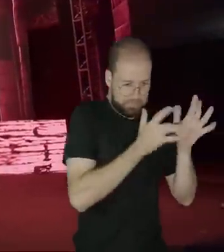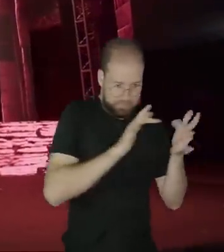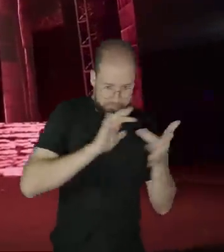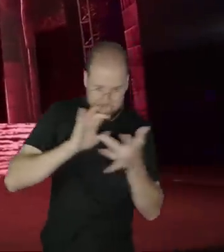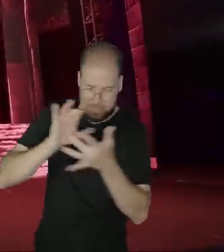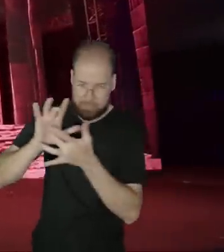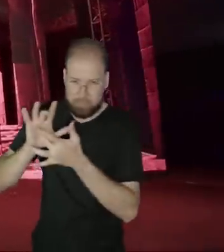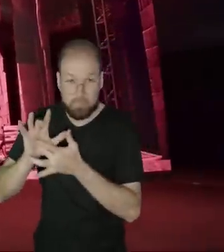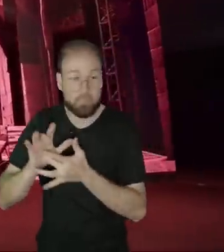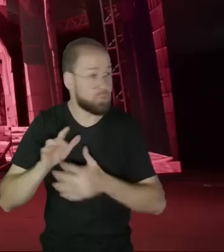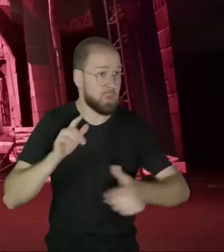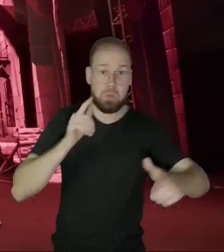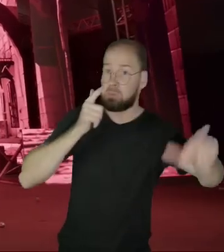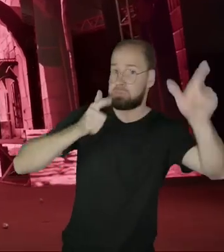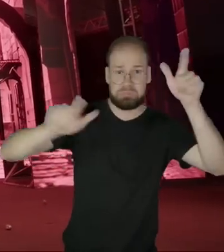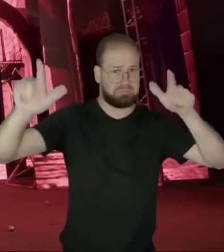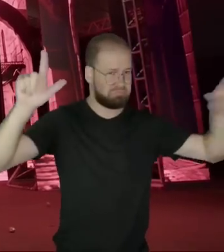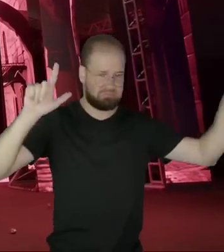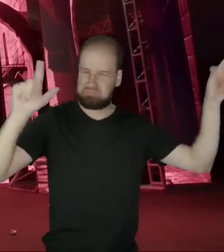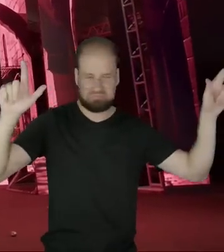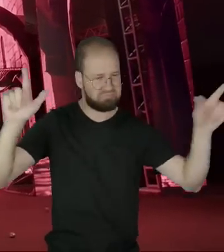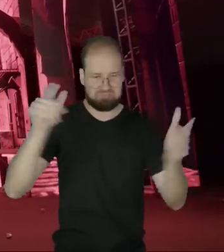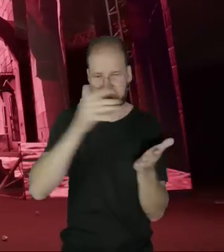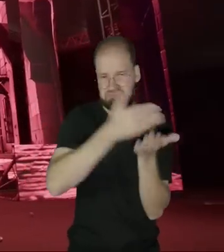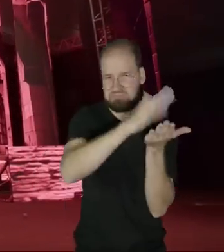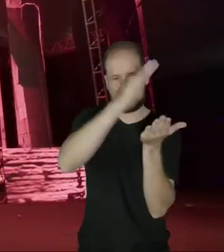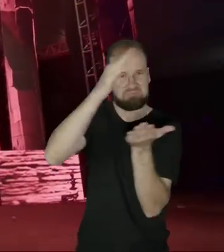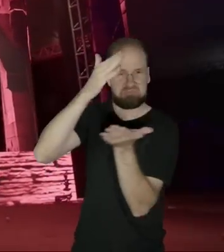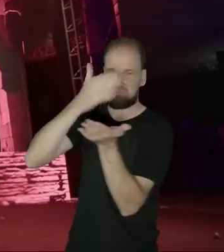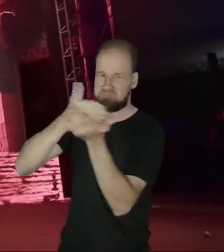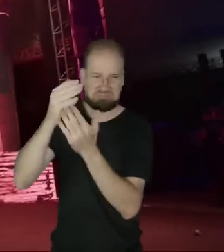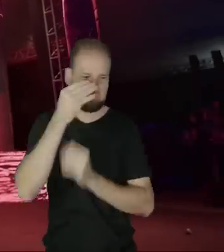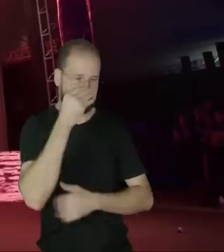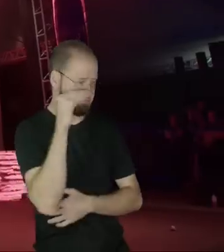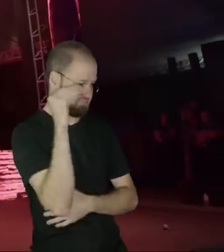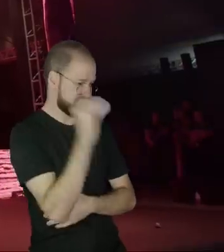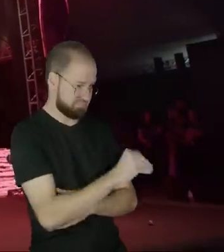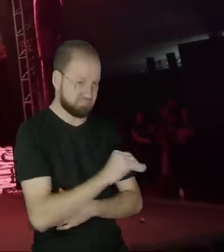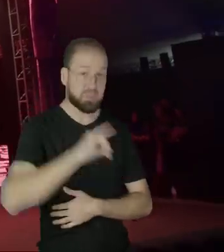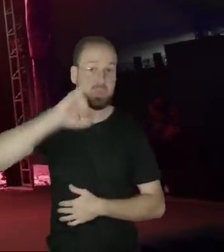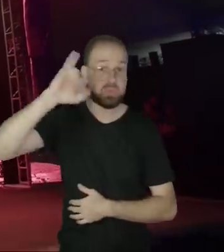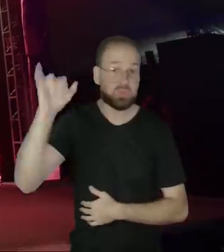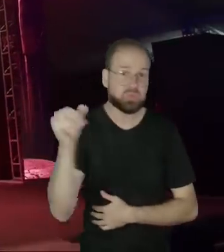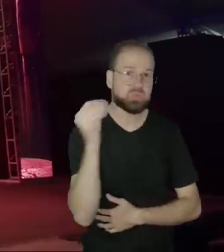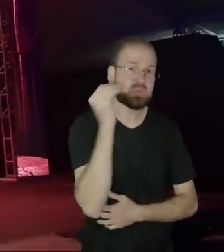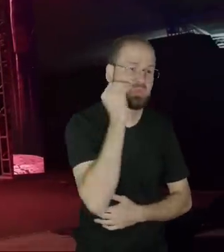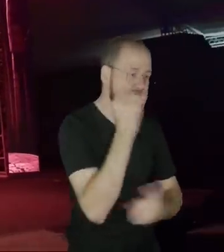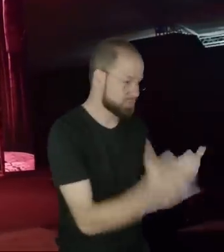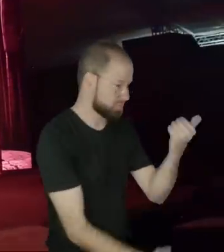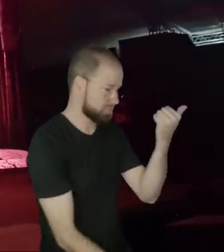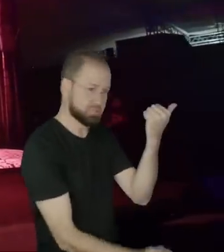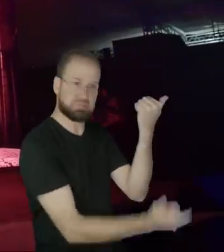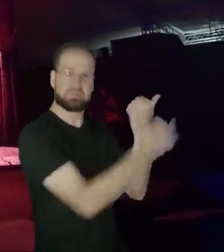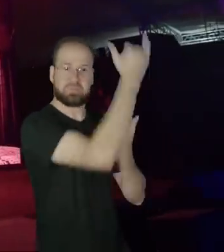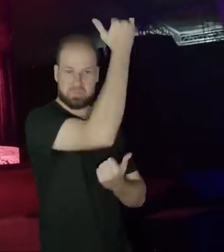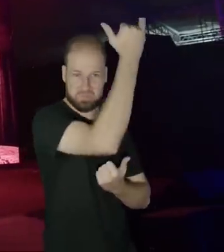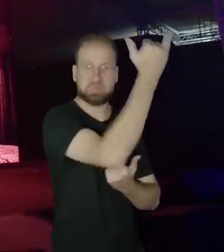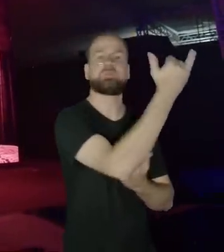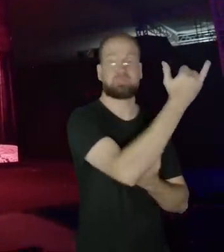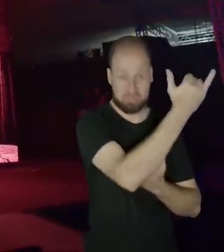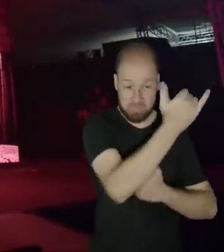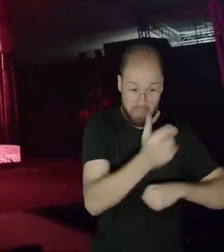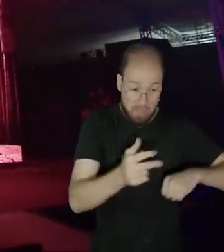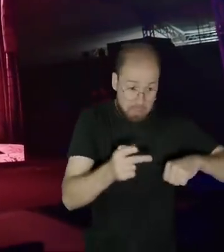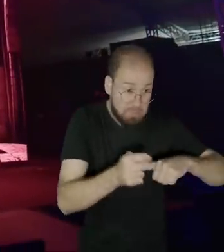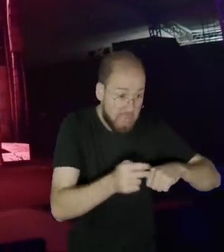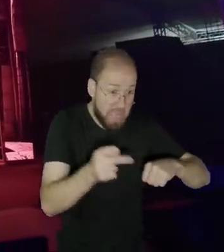Jesus. Os outros não se importam, Judas o traiu,